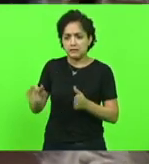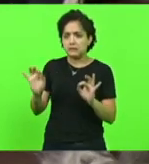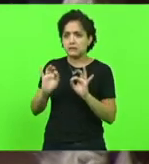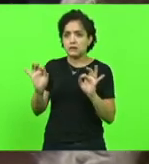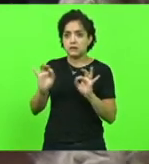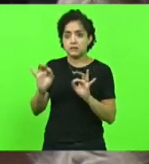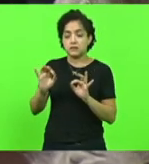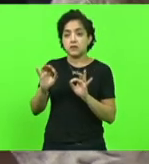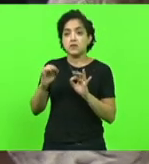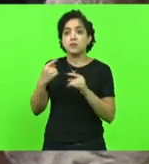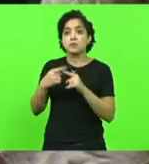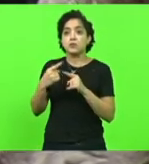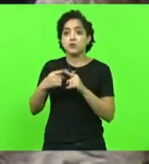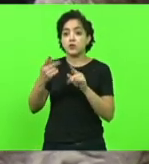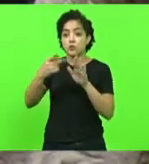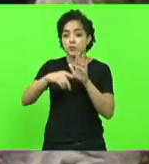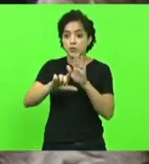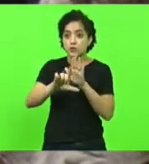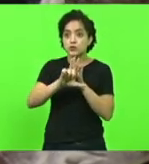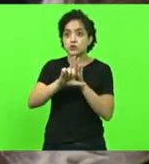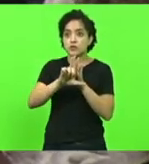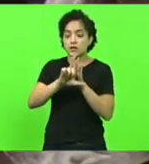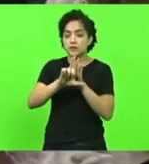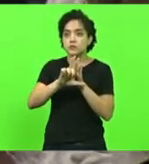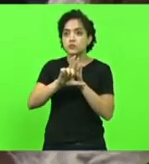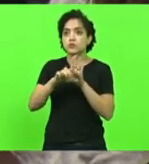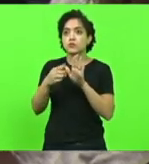projeto passa por uma